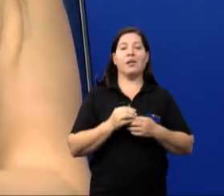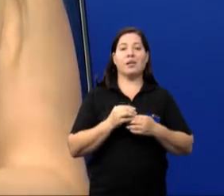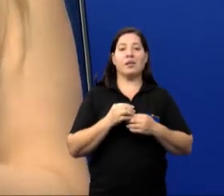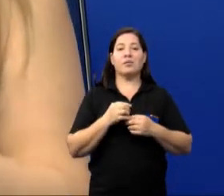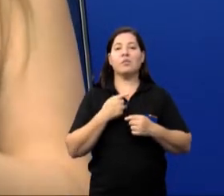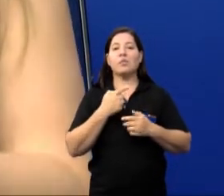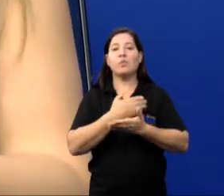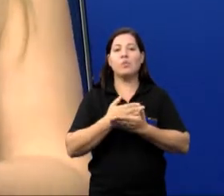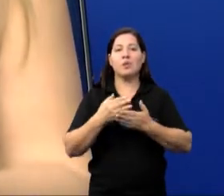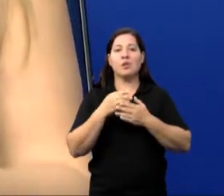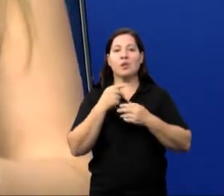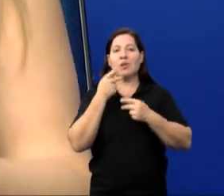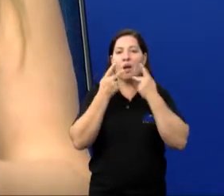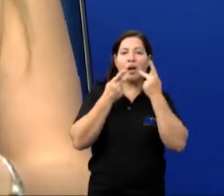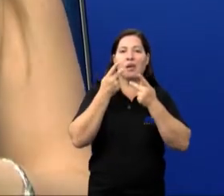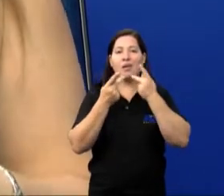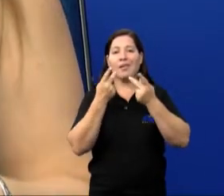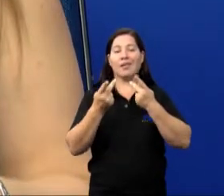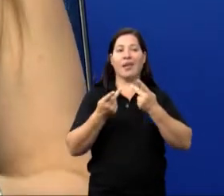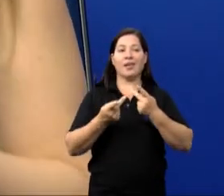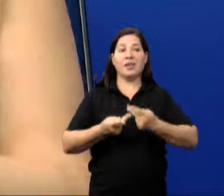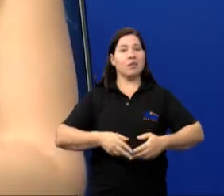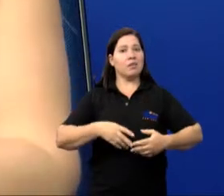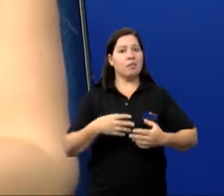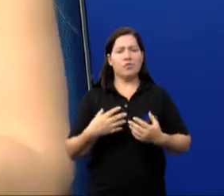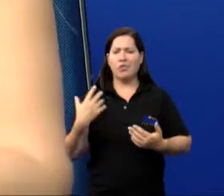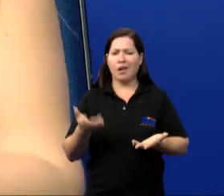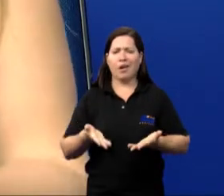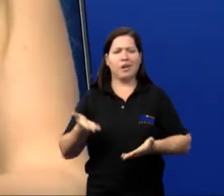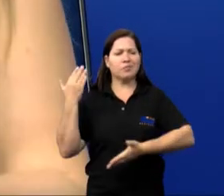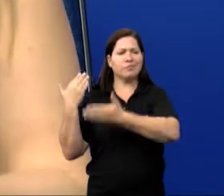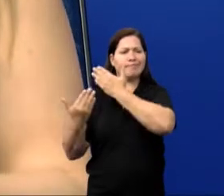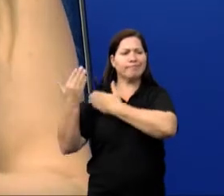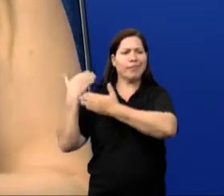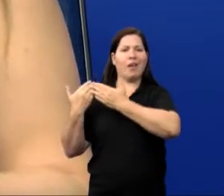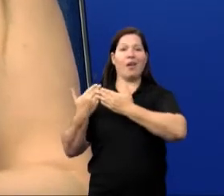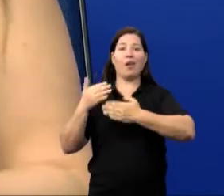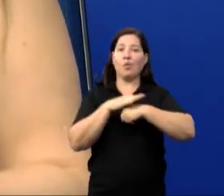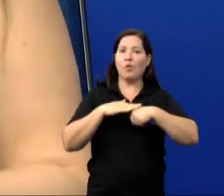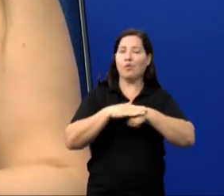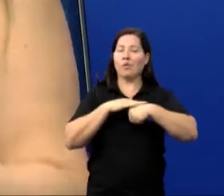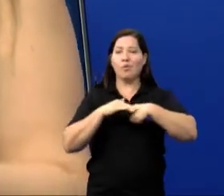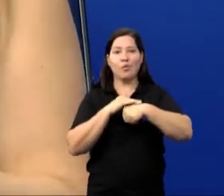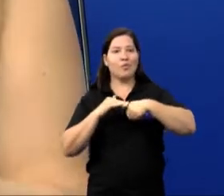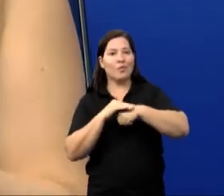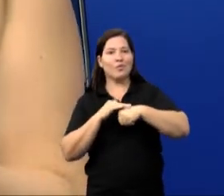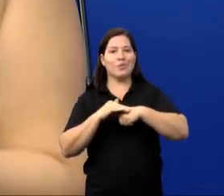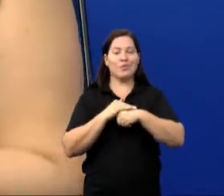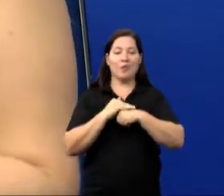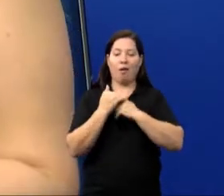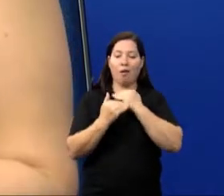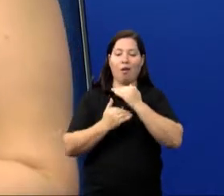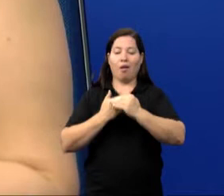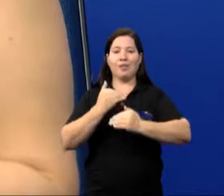tanto com ele que você ensinou vários objetos, várias situações. E todo esse processo, né, fez com que vai criar uma